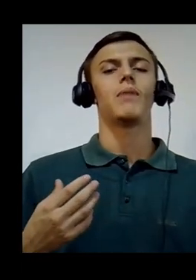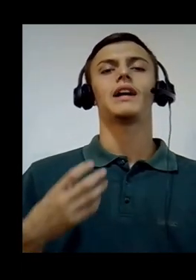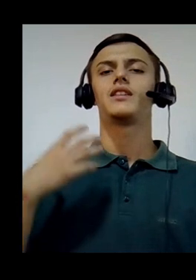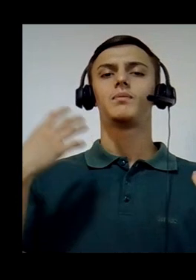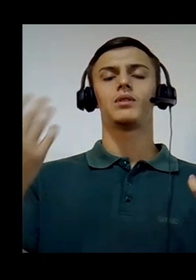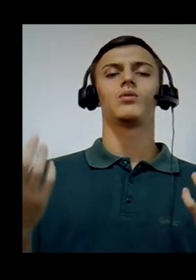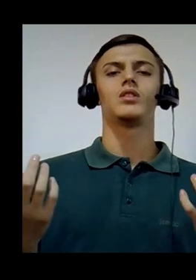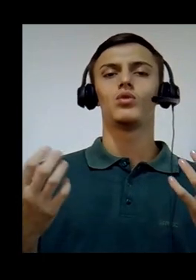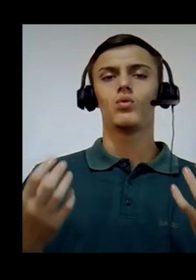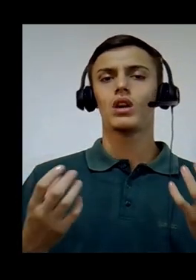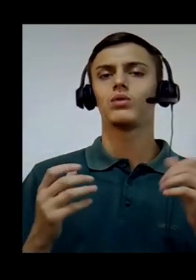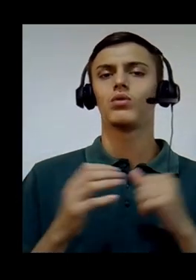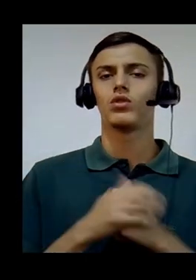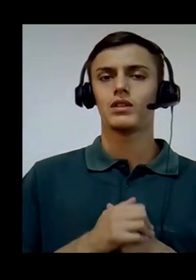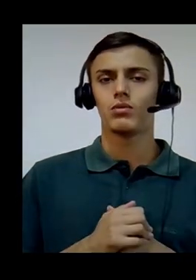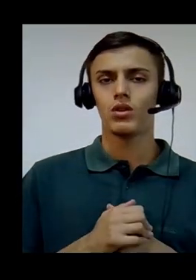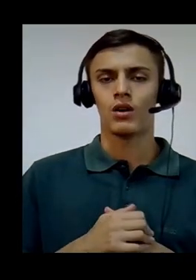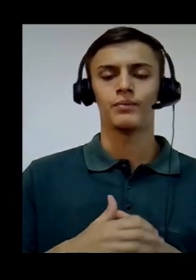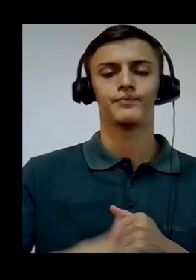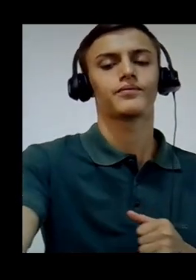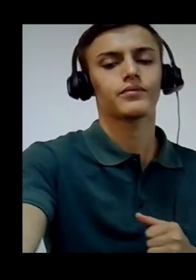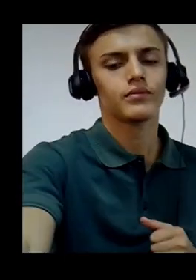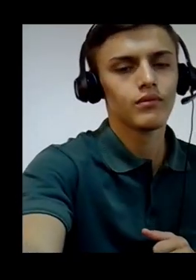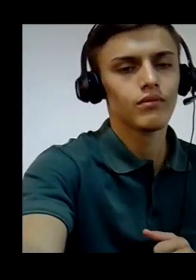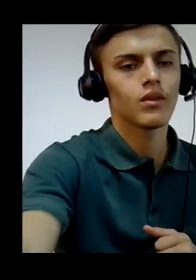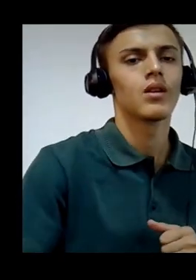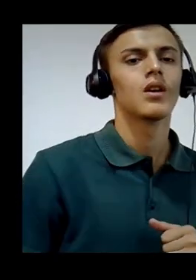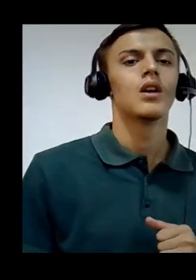escavação. Máquinas e pessoas nunca atuam no mesmo local.